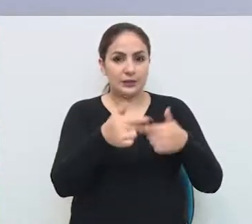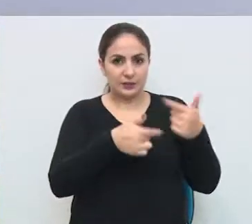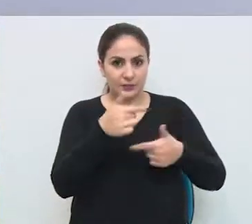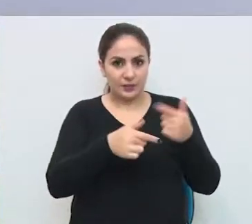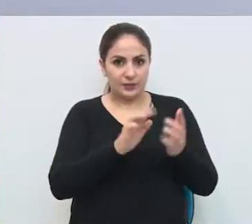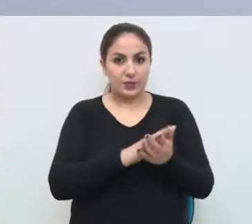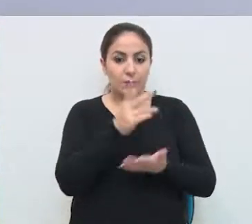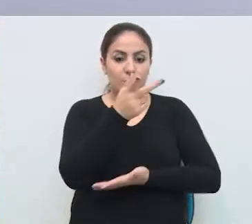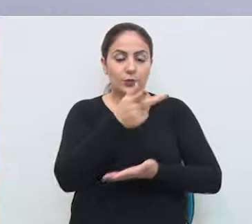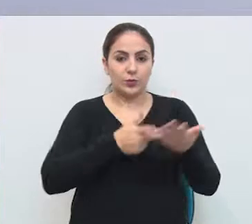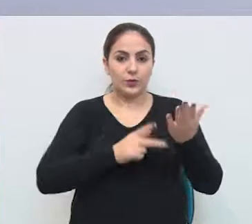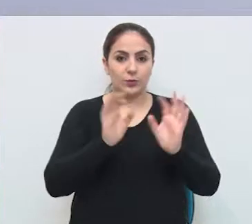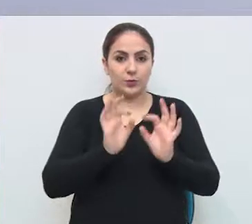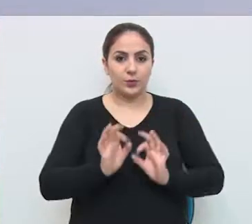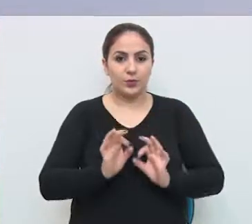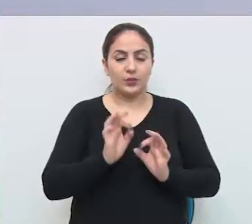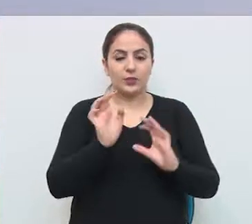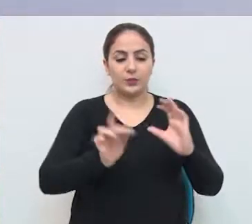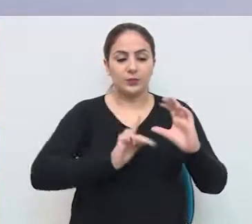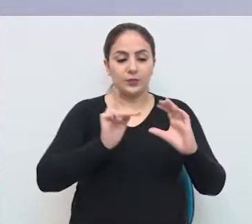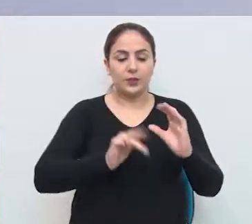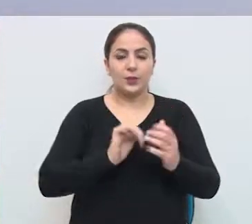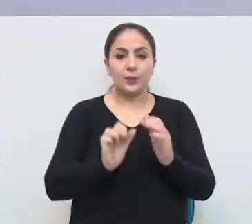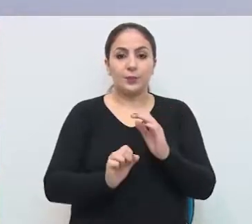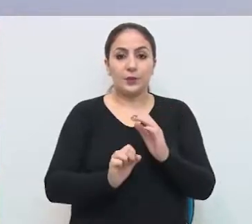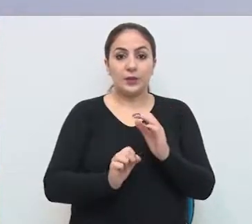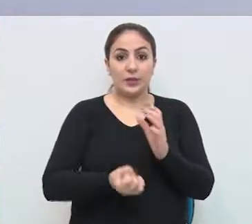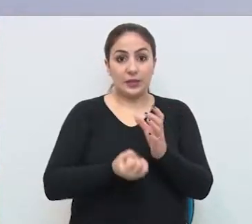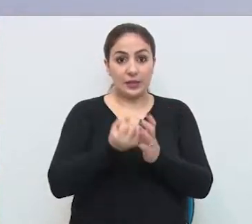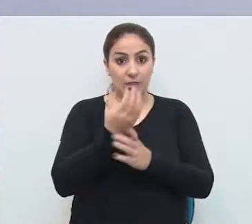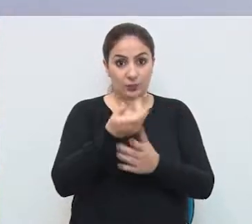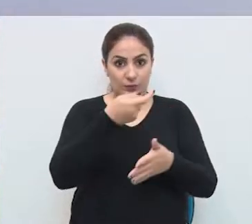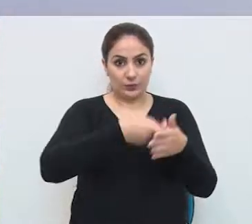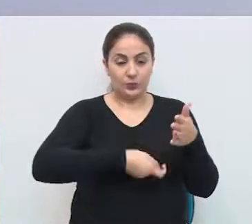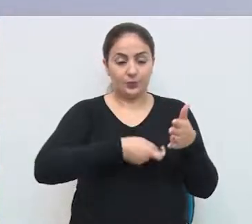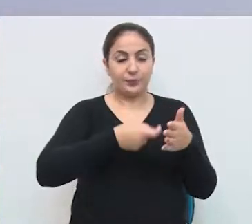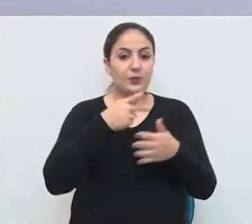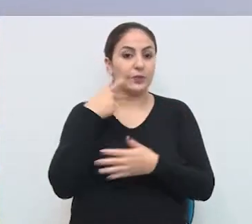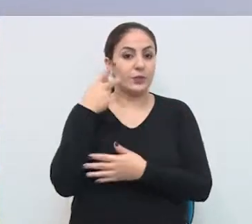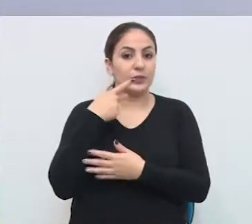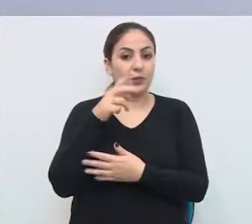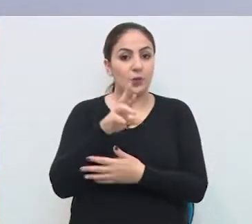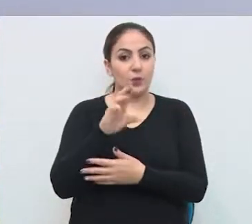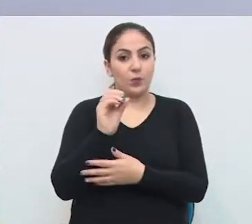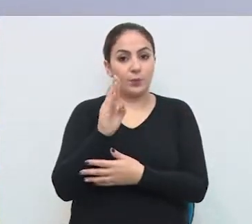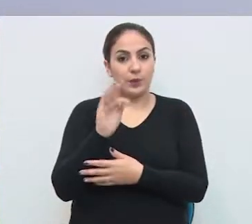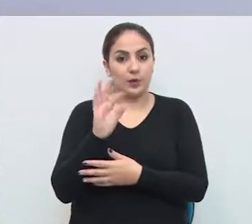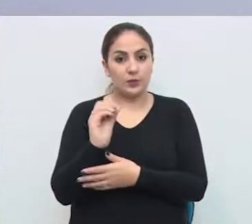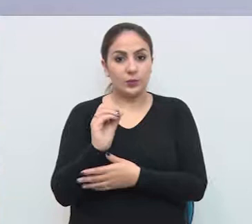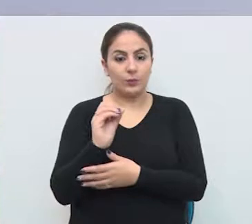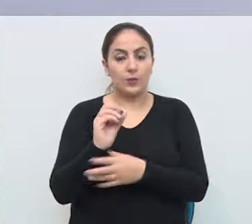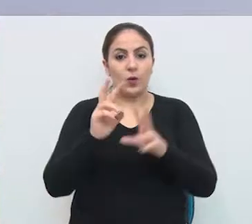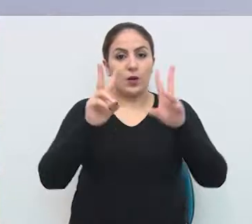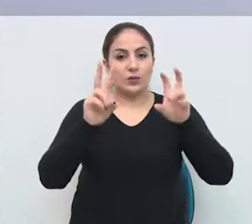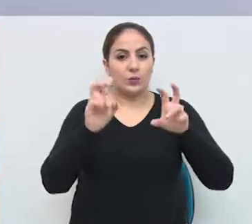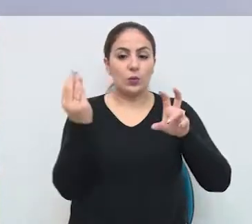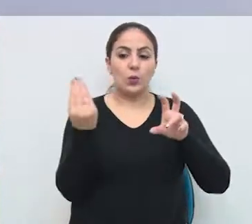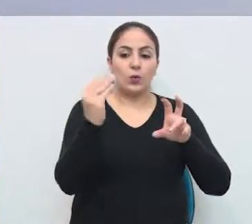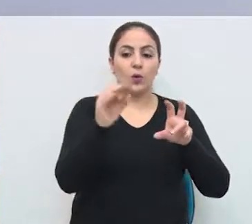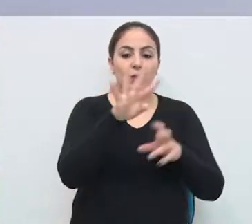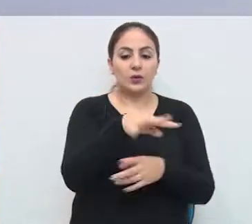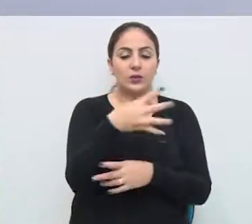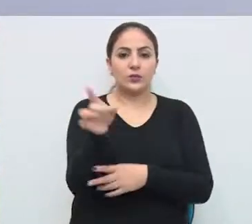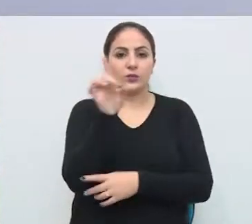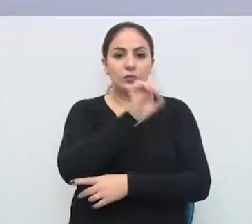projeto protocolado no Legislativo. De autoria do vereador Roberto Gabriel Tozon, a matéria insere no calendário oficial